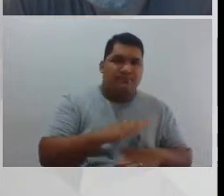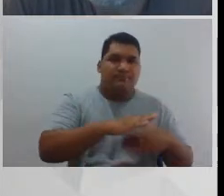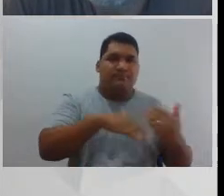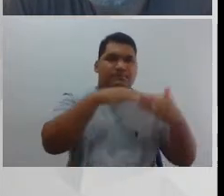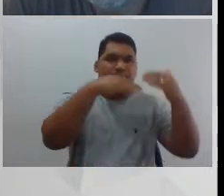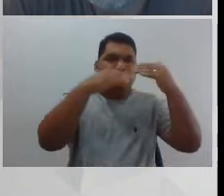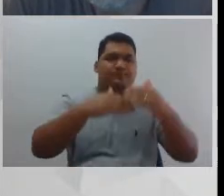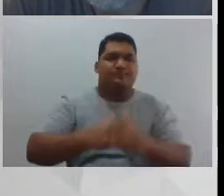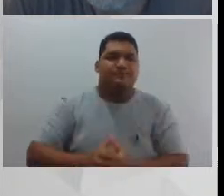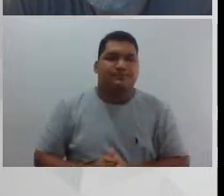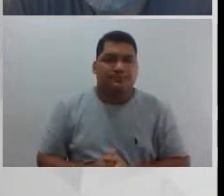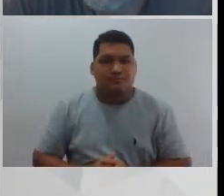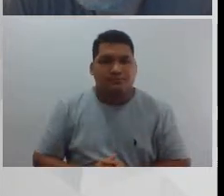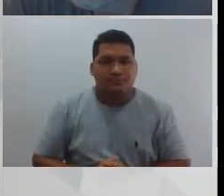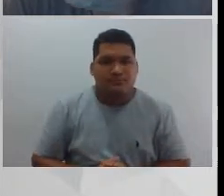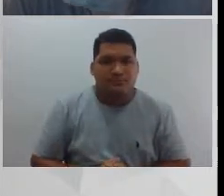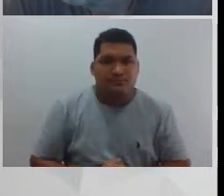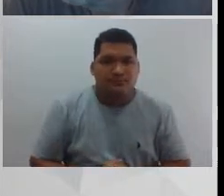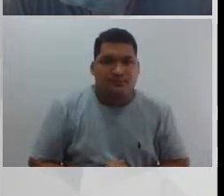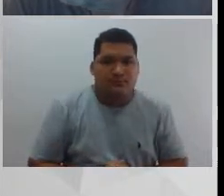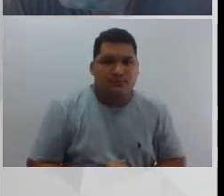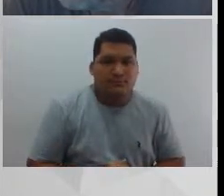conjunto de